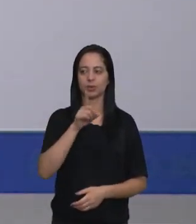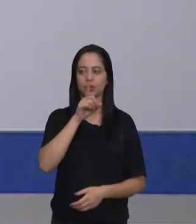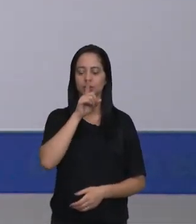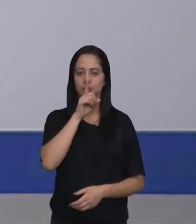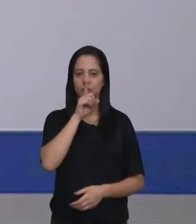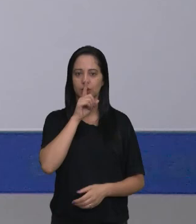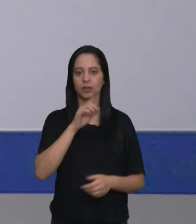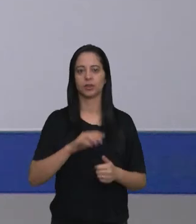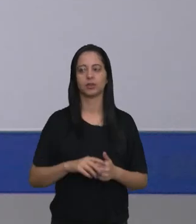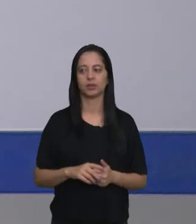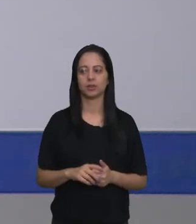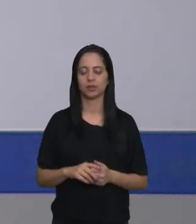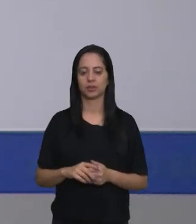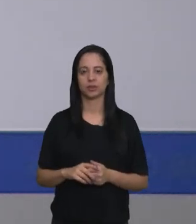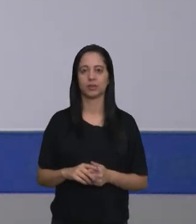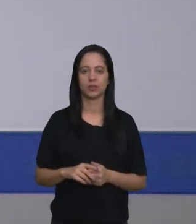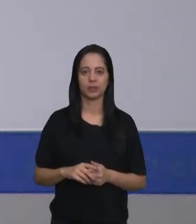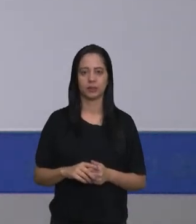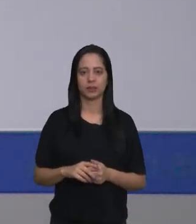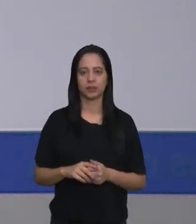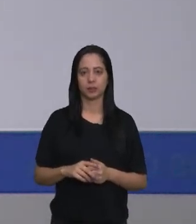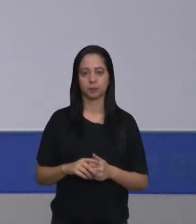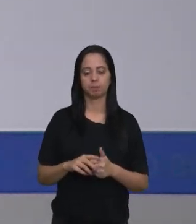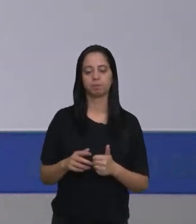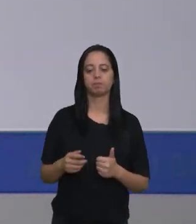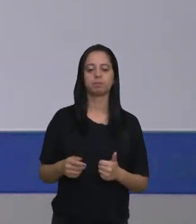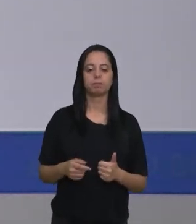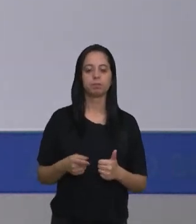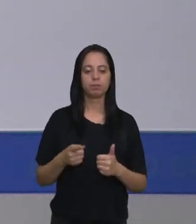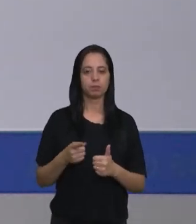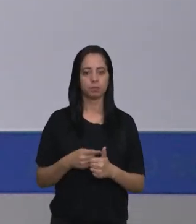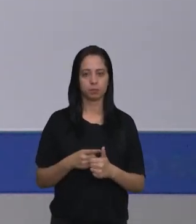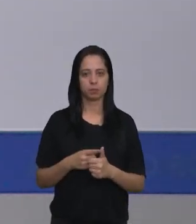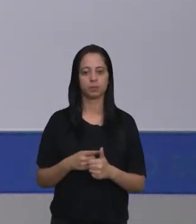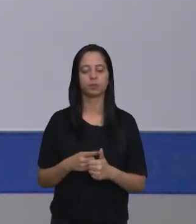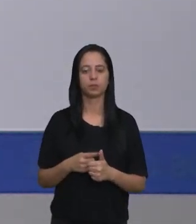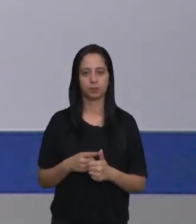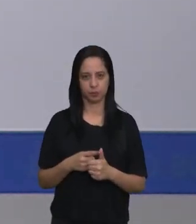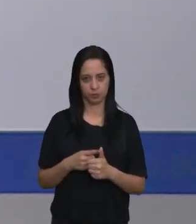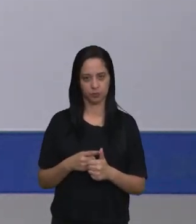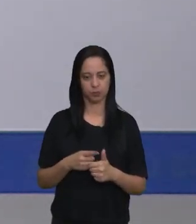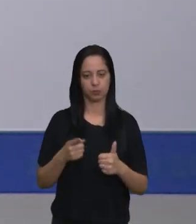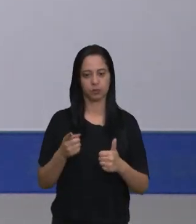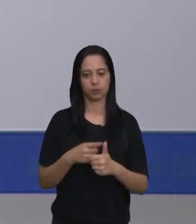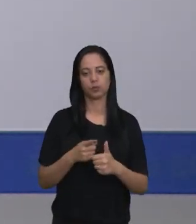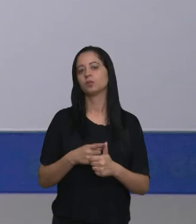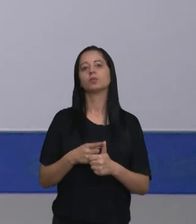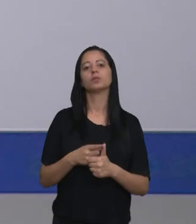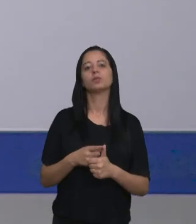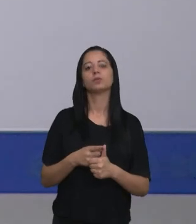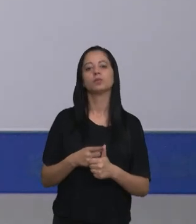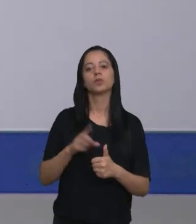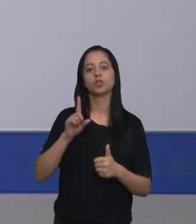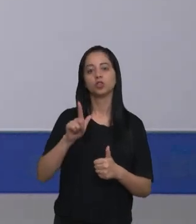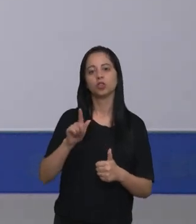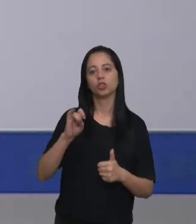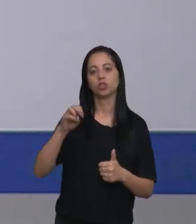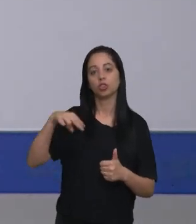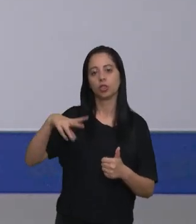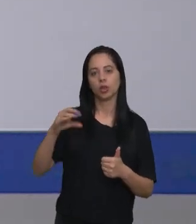pedido do vereador Renato Santiago, doutor José Cláudio e Roberto do Eleve, pelo passamento do senhor Gino,